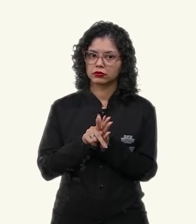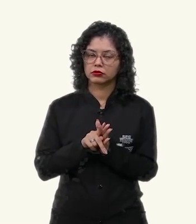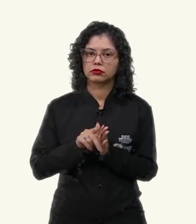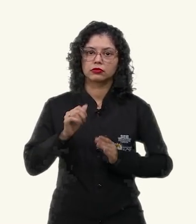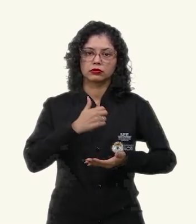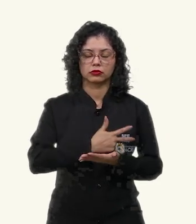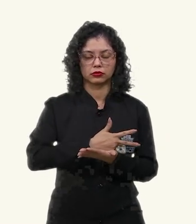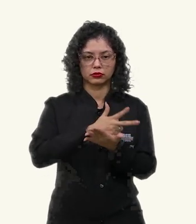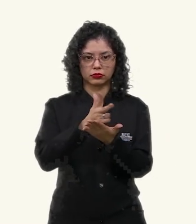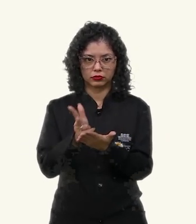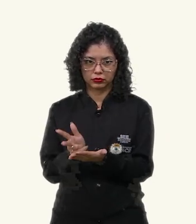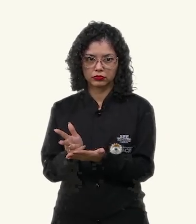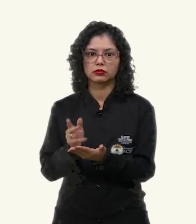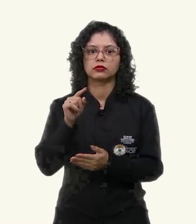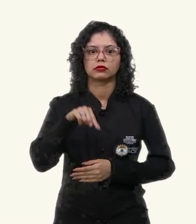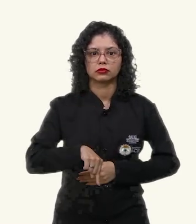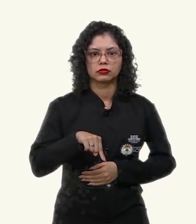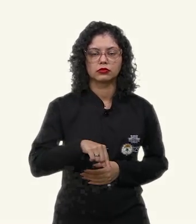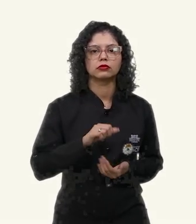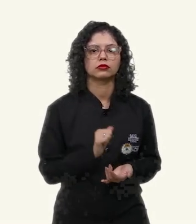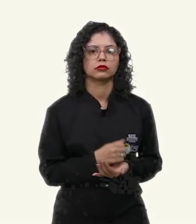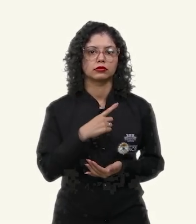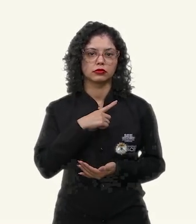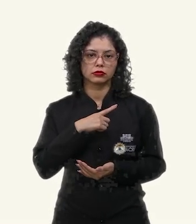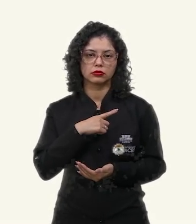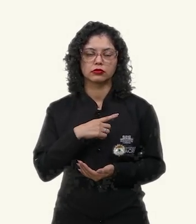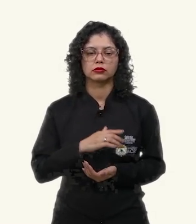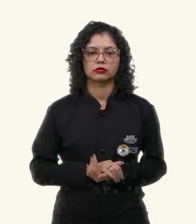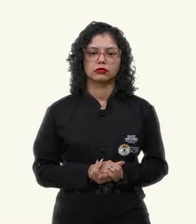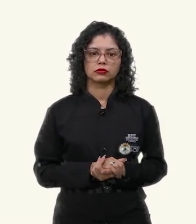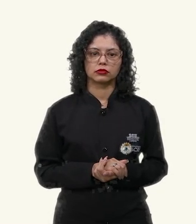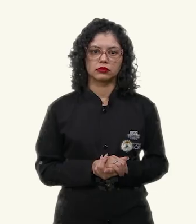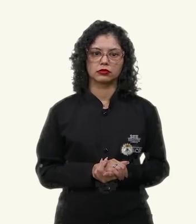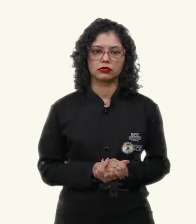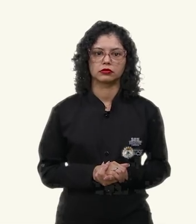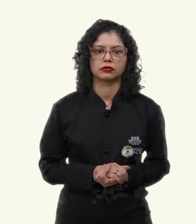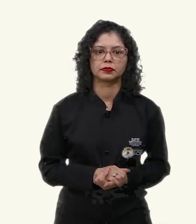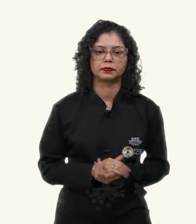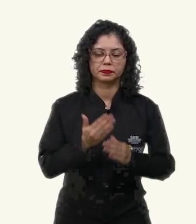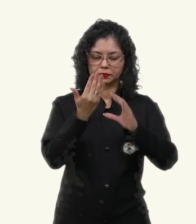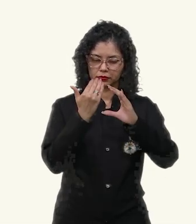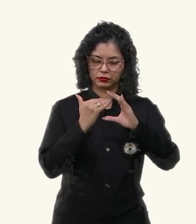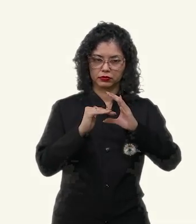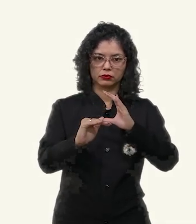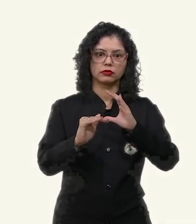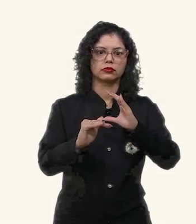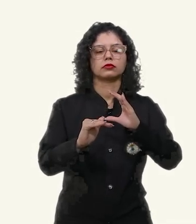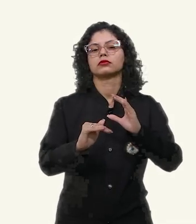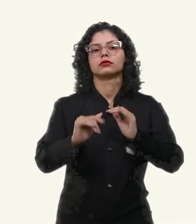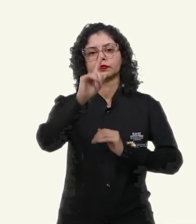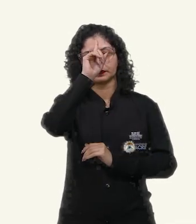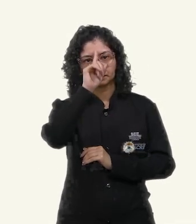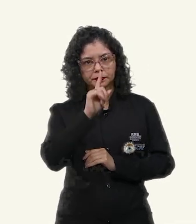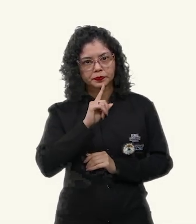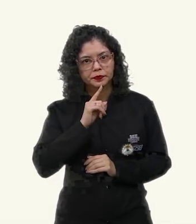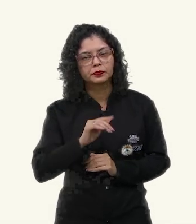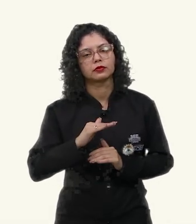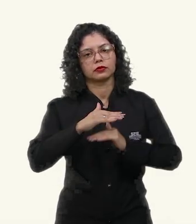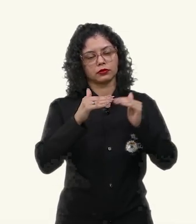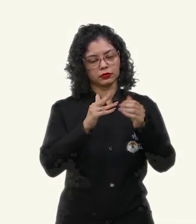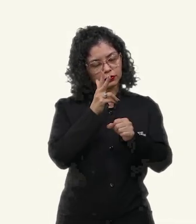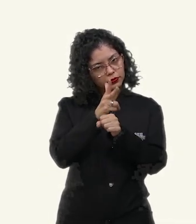CMEAC, que é o Centro de Mídias, né? A gente vai ser a programadora. Então, a gente vai enviar, né, as nossas imagens, tudo aquilo que